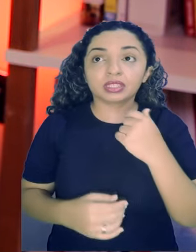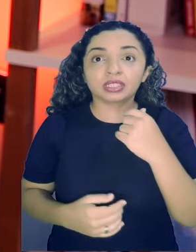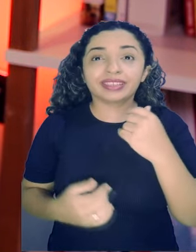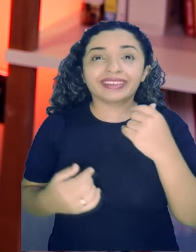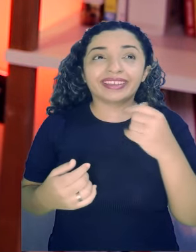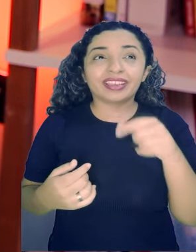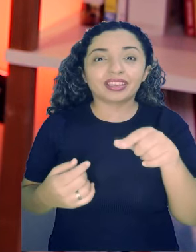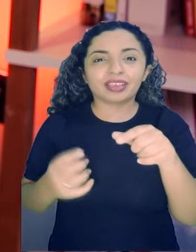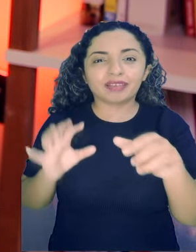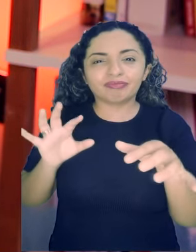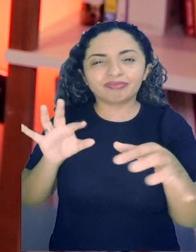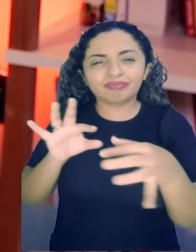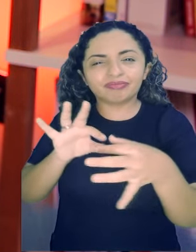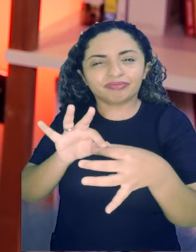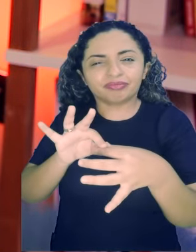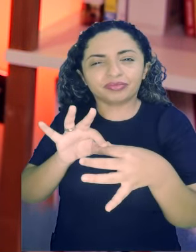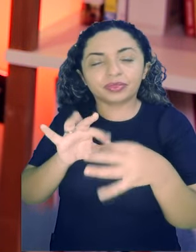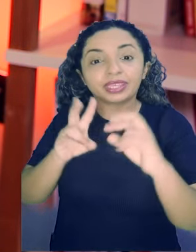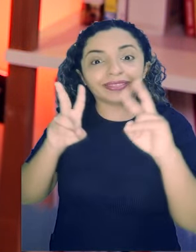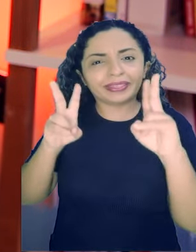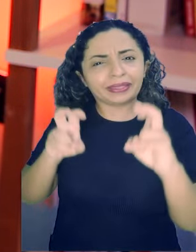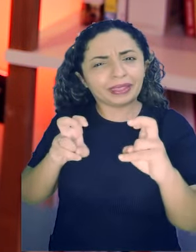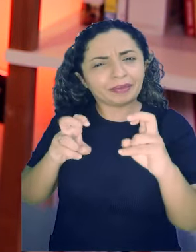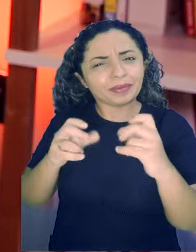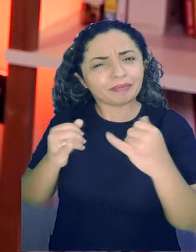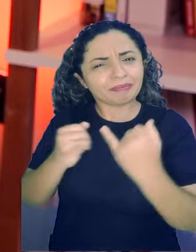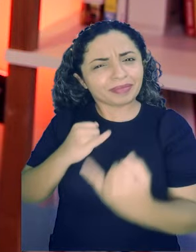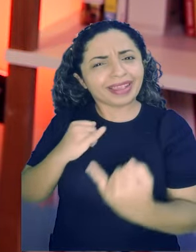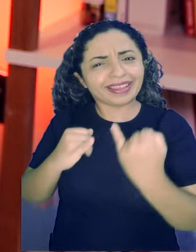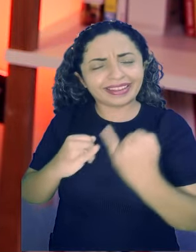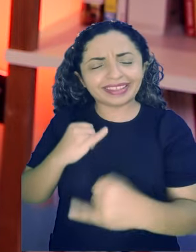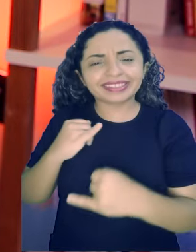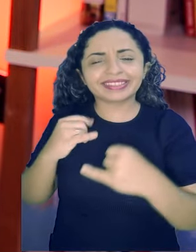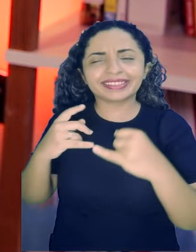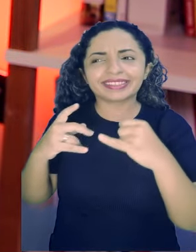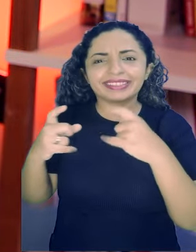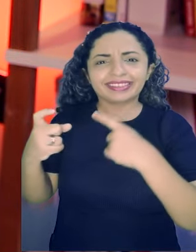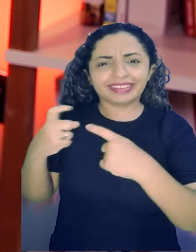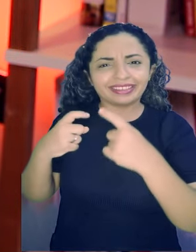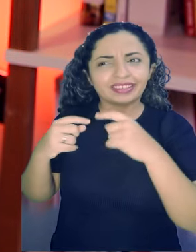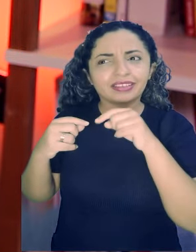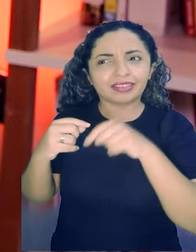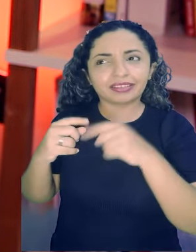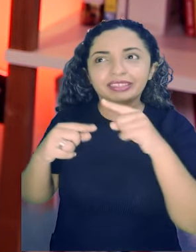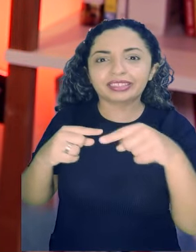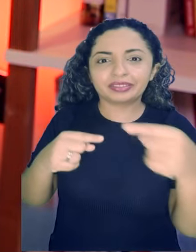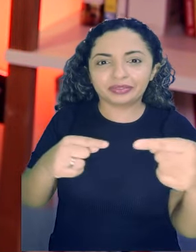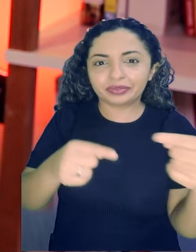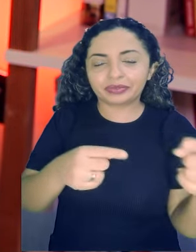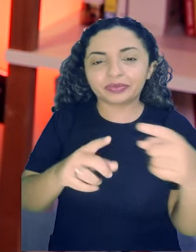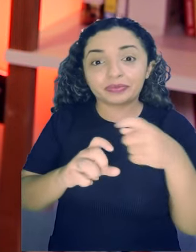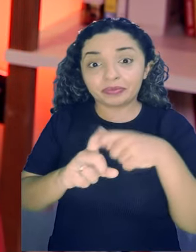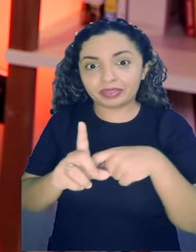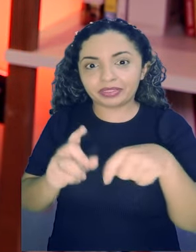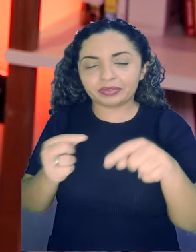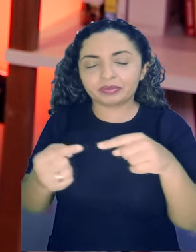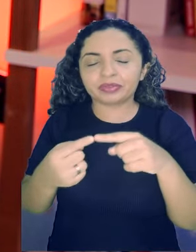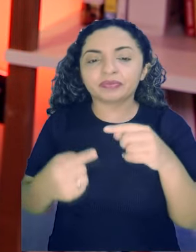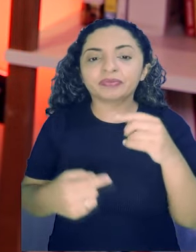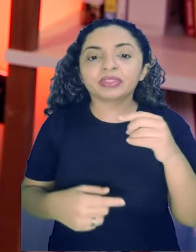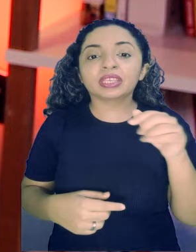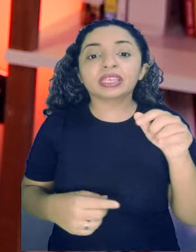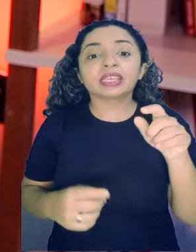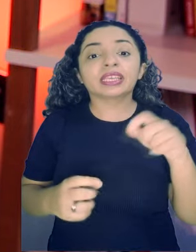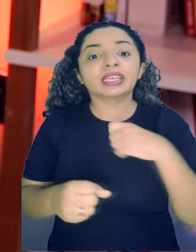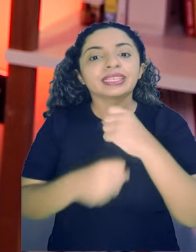uma junção de temas assim se ligando entre algumas obras que eu li nesse mês. Aí foi